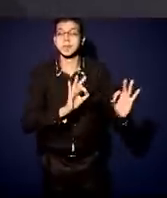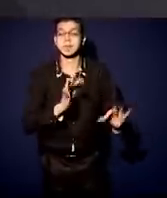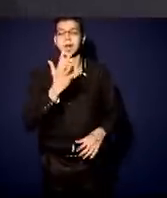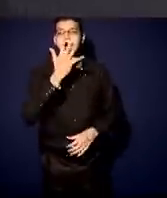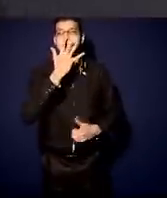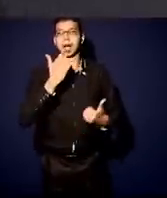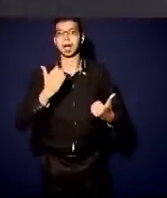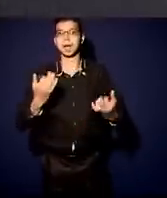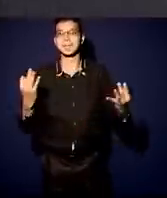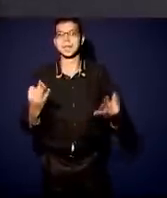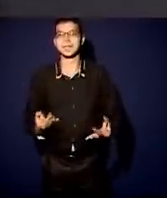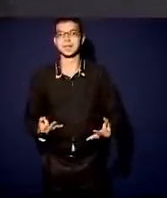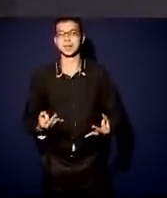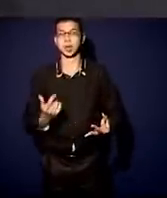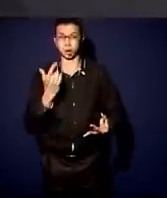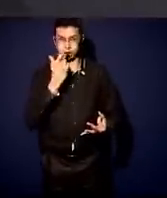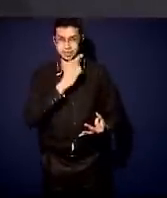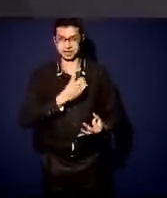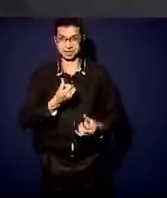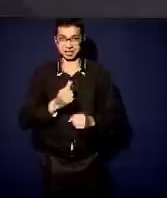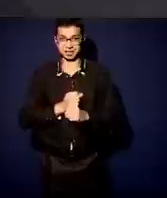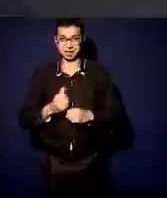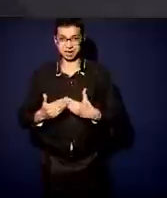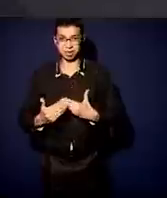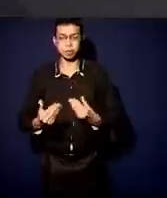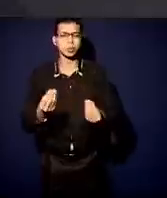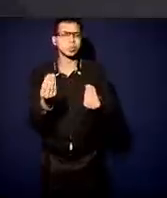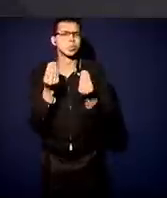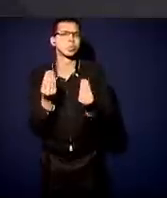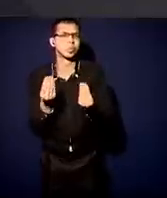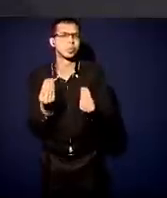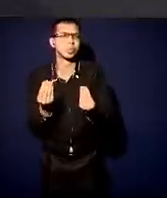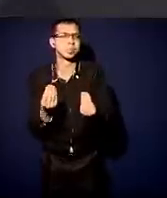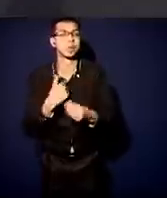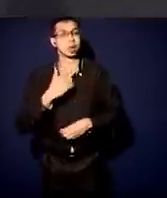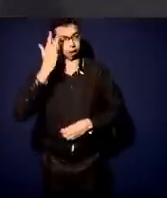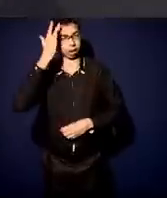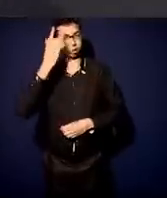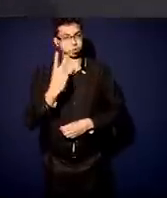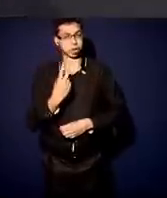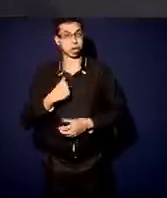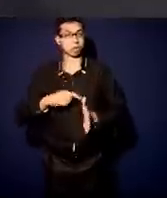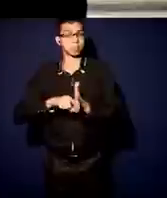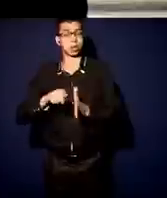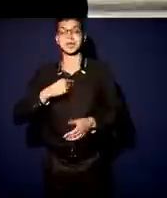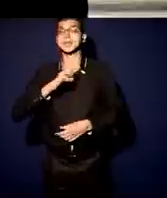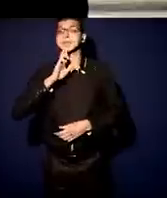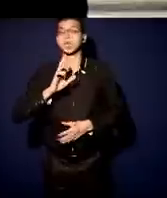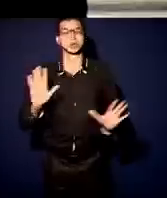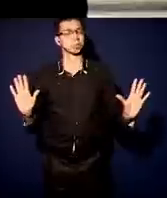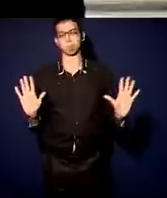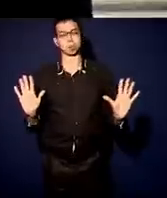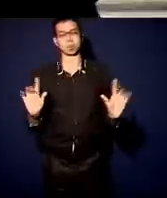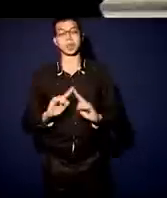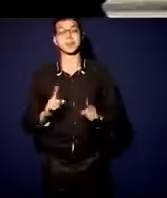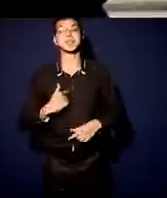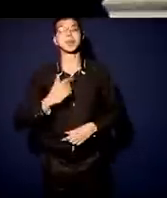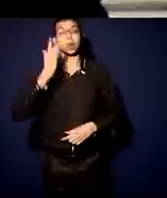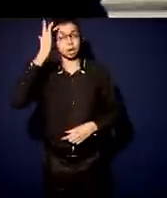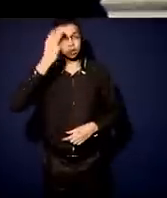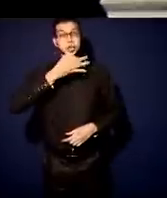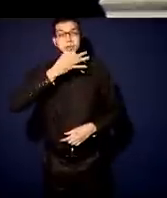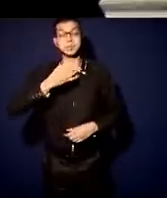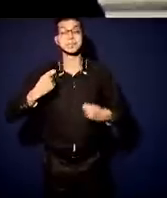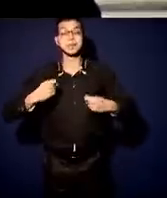de ajuste que vai durar 6 anos eu acho que tem acho que tem esses dois é uma pergunta eu não tenho a resposta mas eu acho que a gente tem que se preocupar com essa